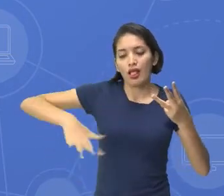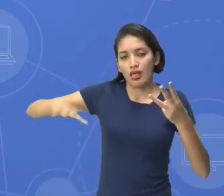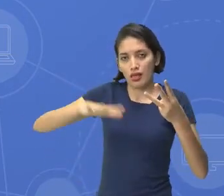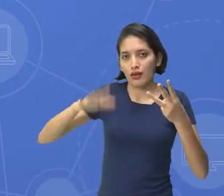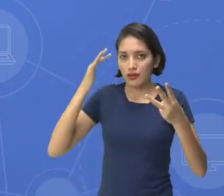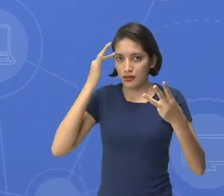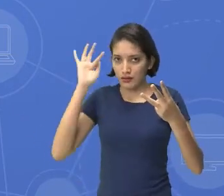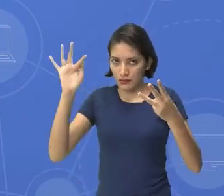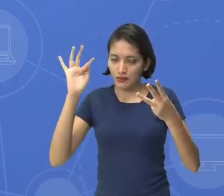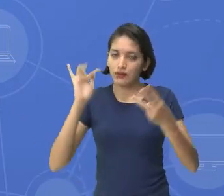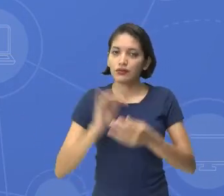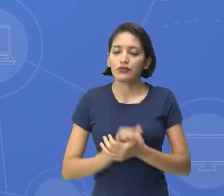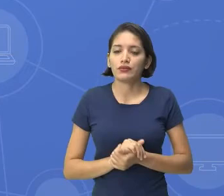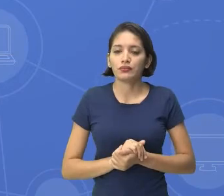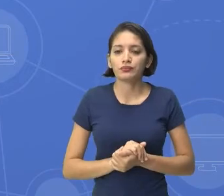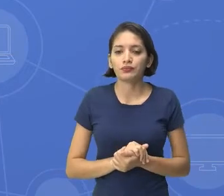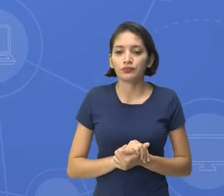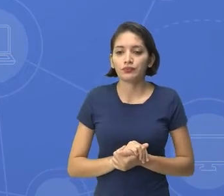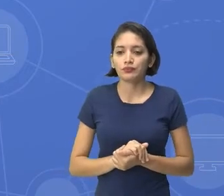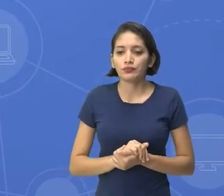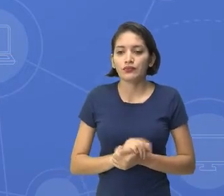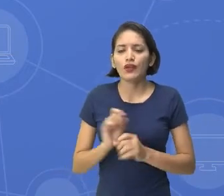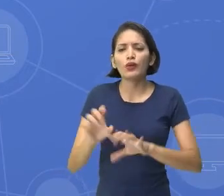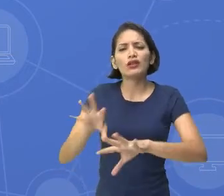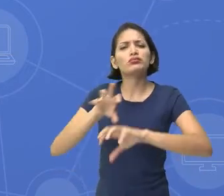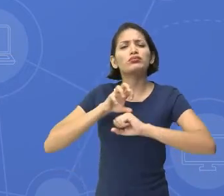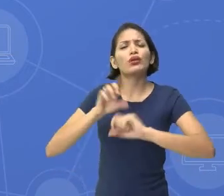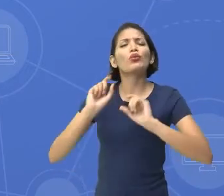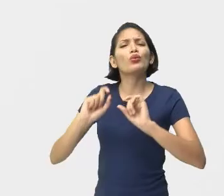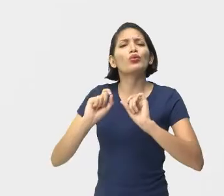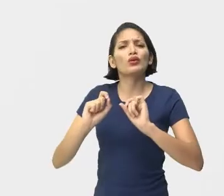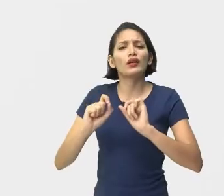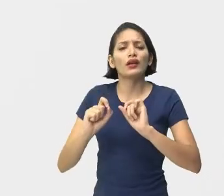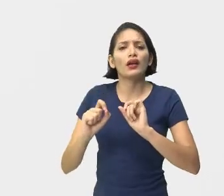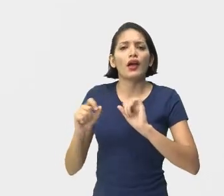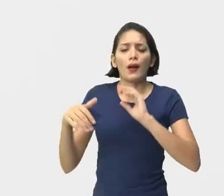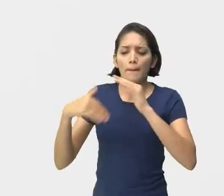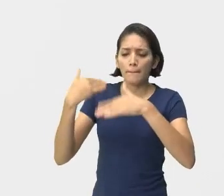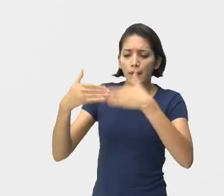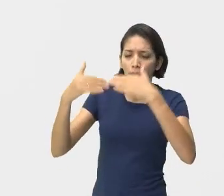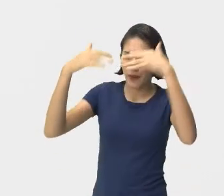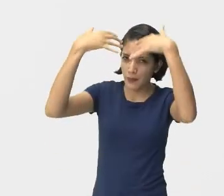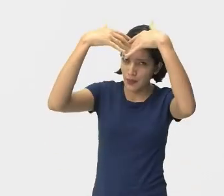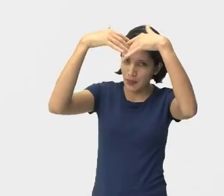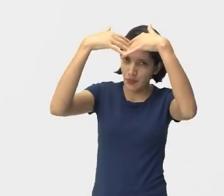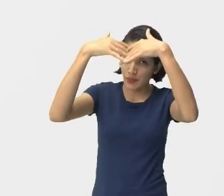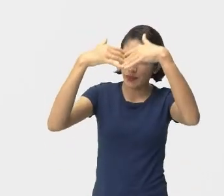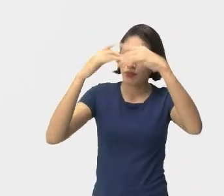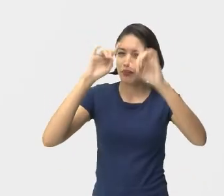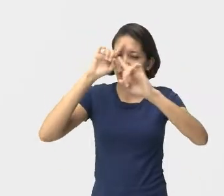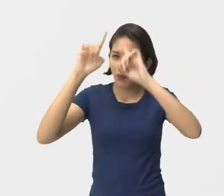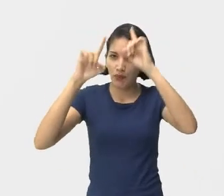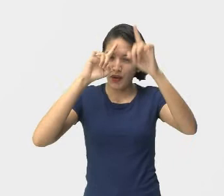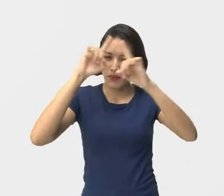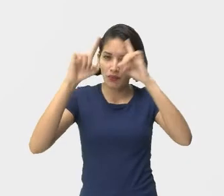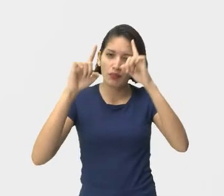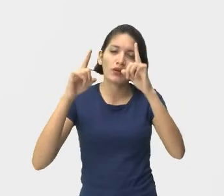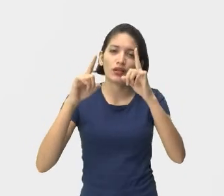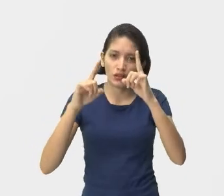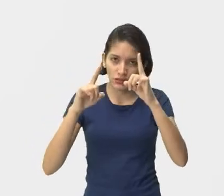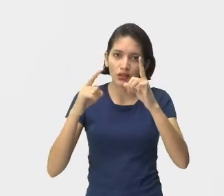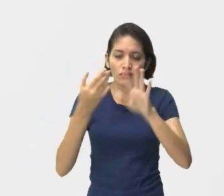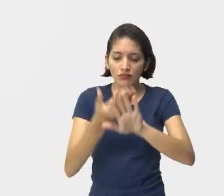né? Você trabalhar com abstração. O que é isso? É um processo mental, né, de ideias que estão distanciadas